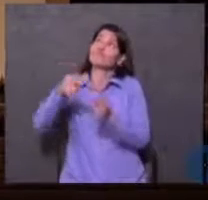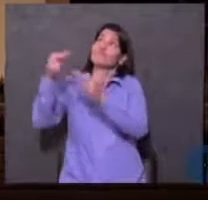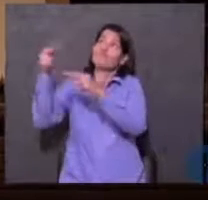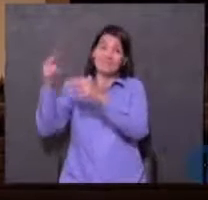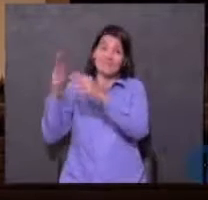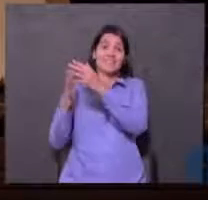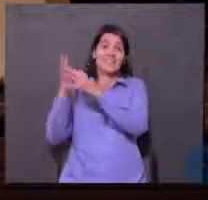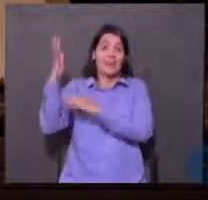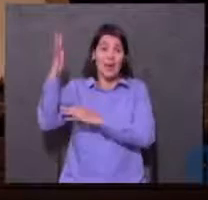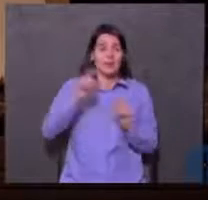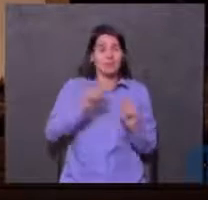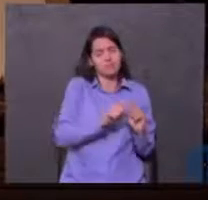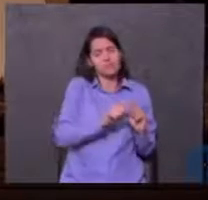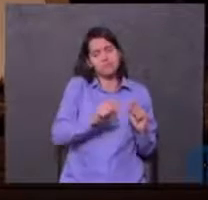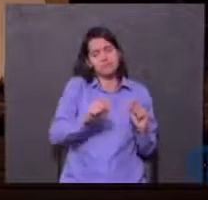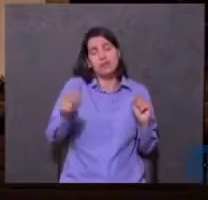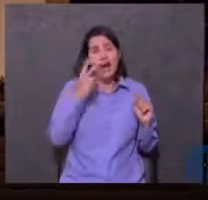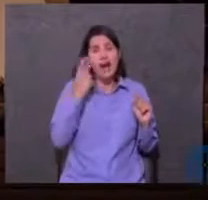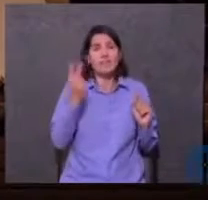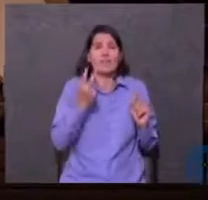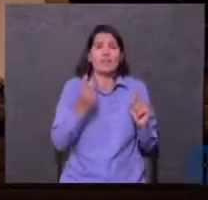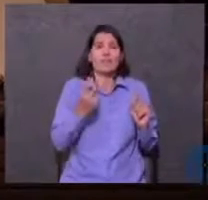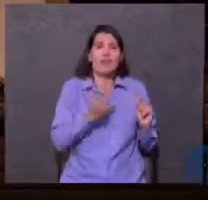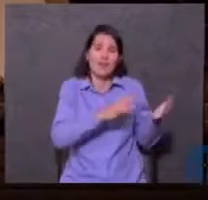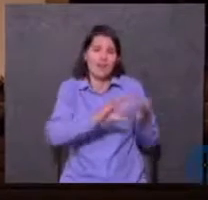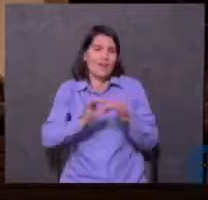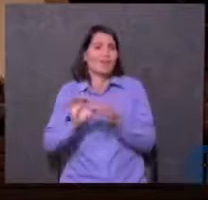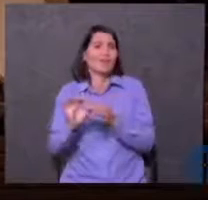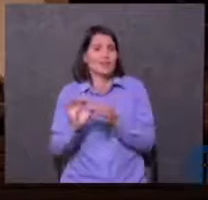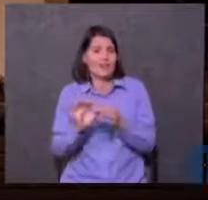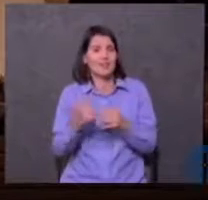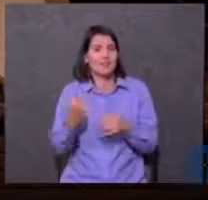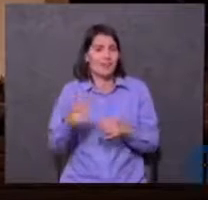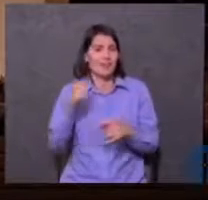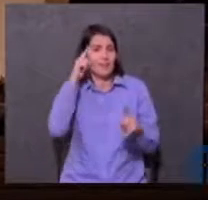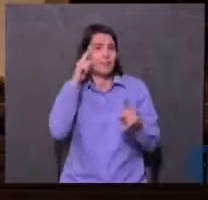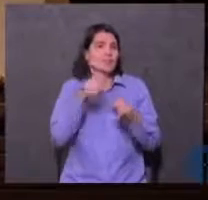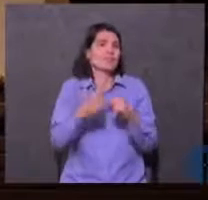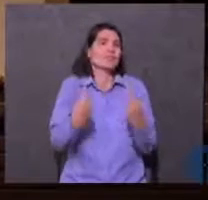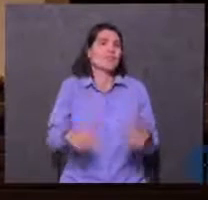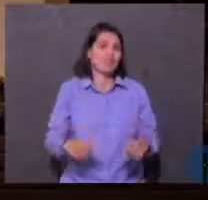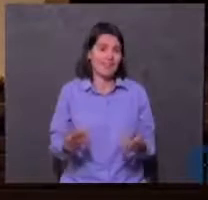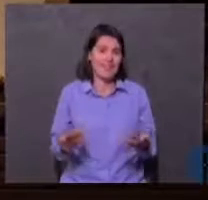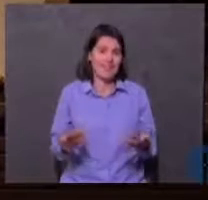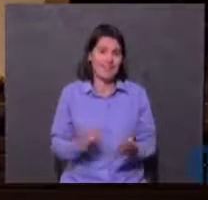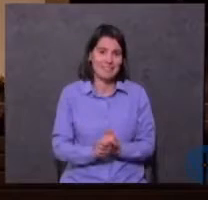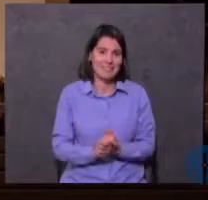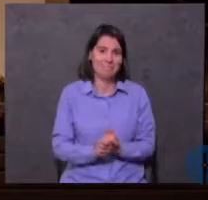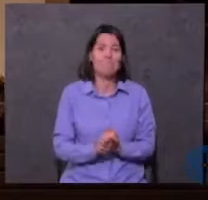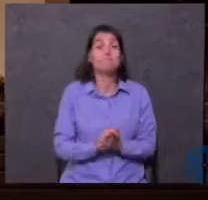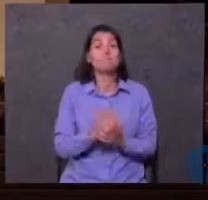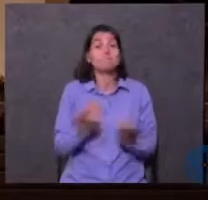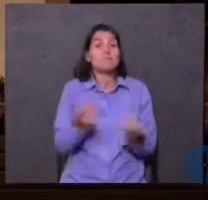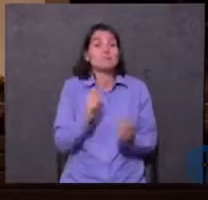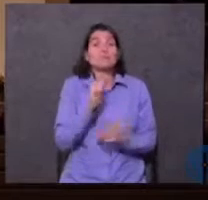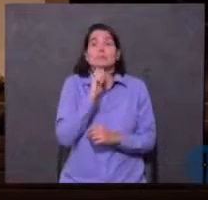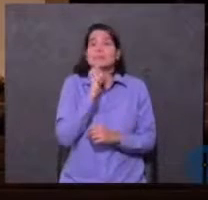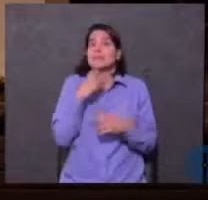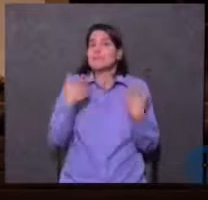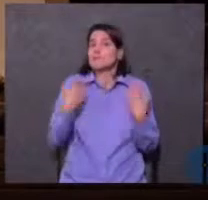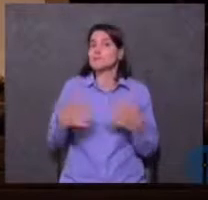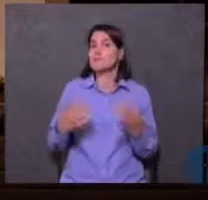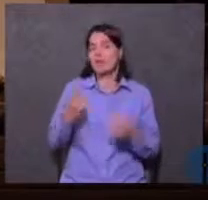tem sentido. E, em seu profundo mistério, deve ser